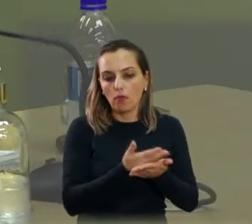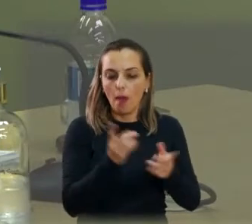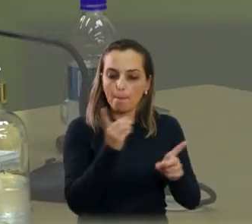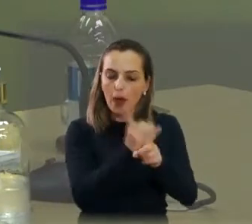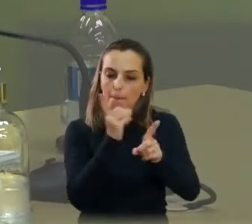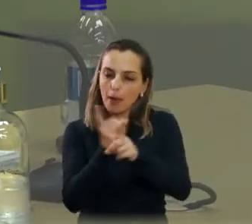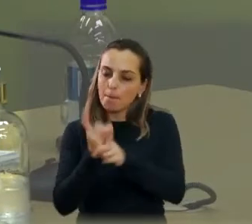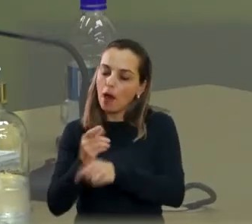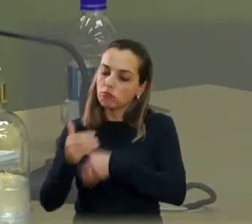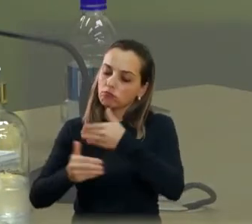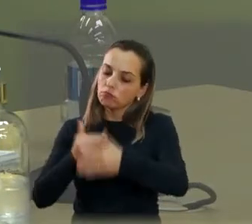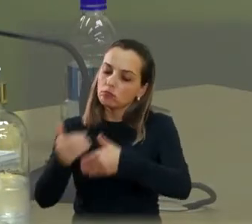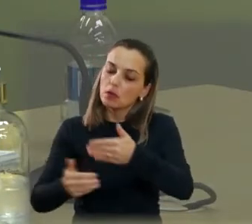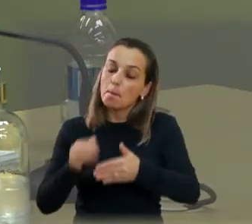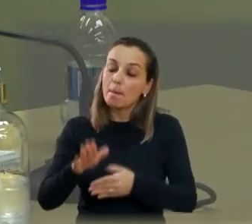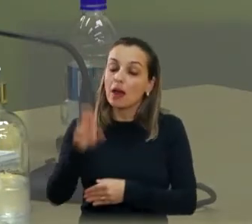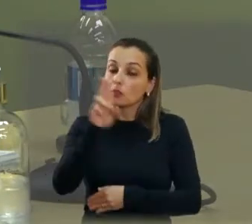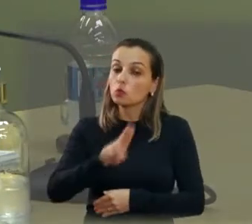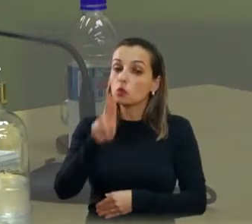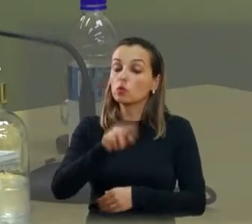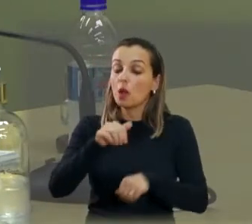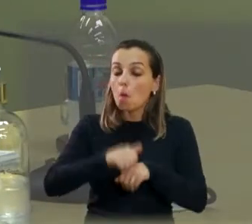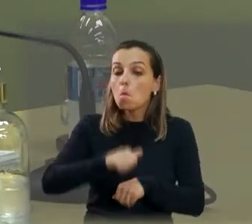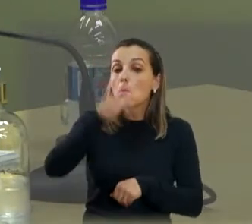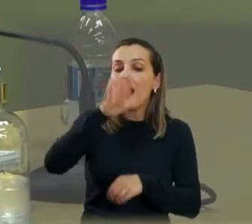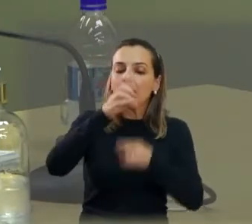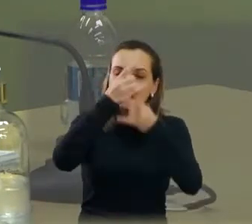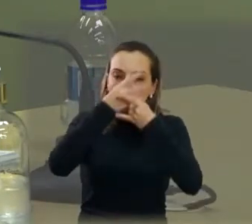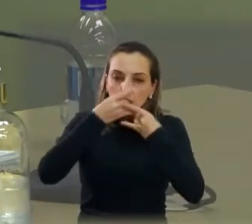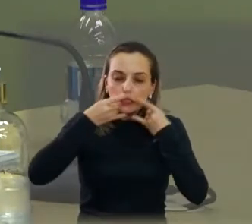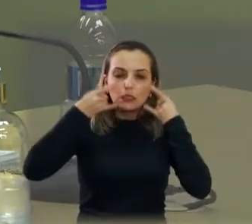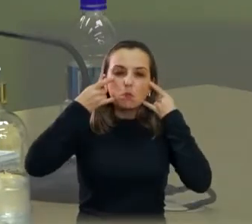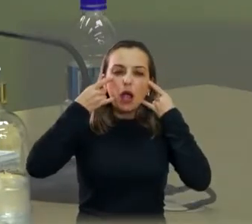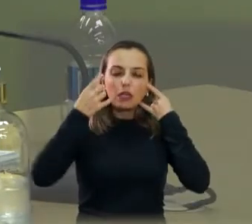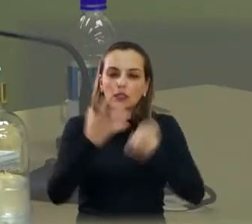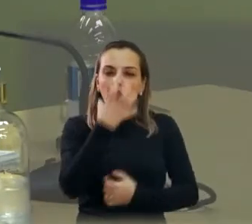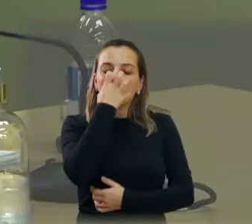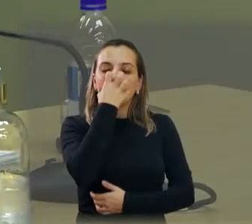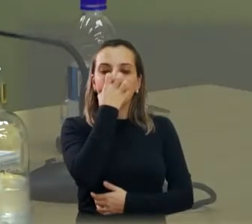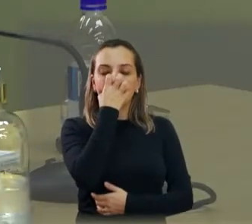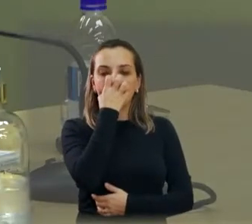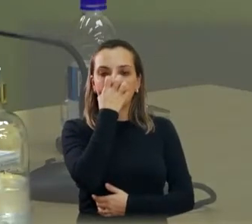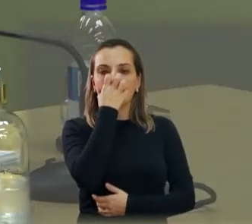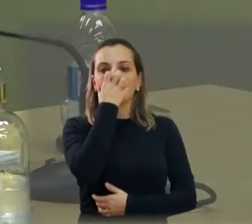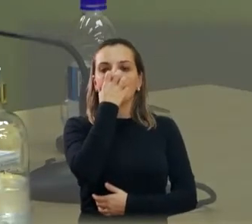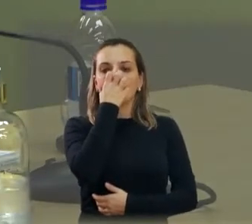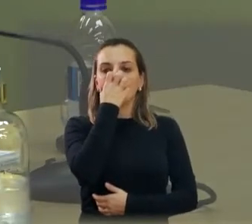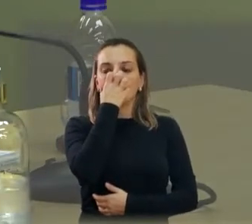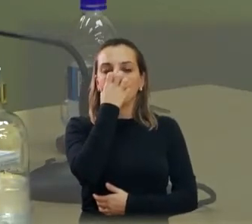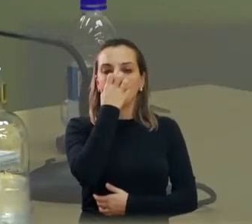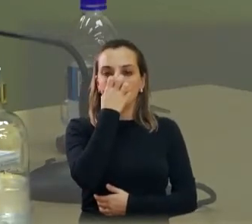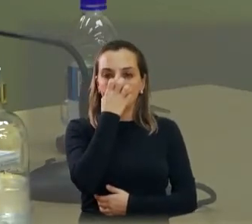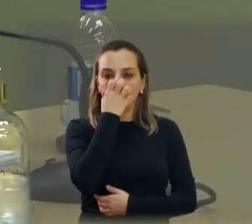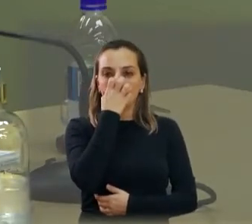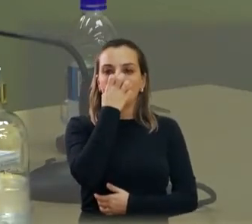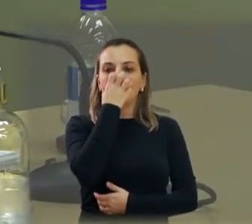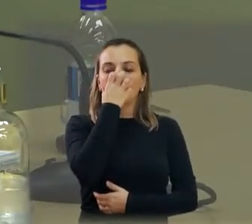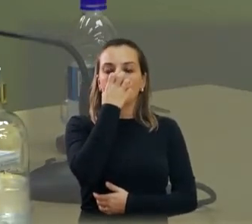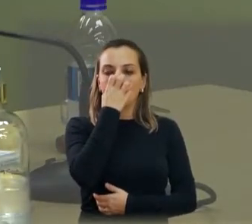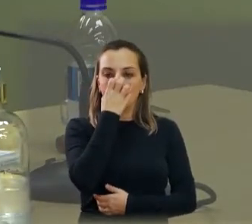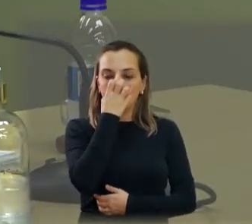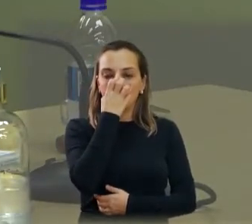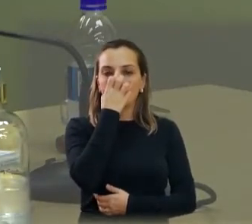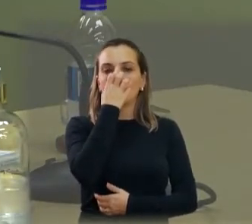são pacientes que usam máscaras, usam alguns instrumentos que a gente tem para ajudar na ventilação,